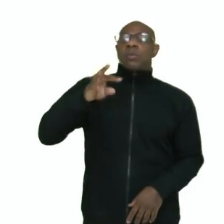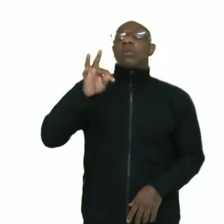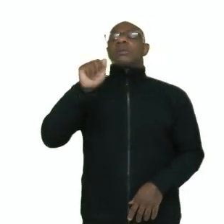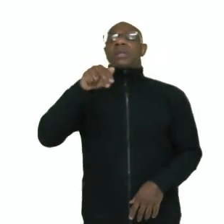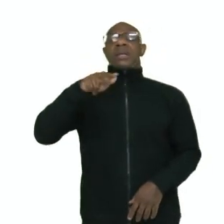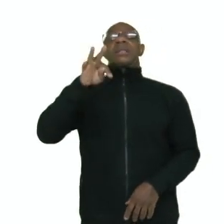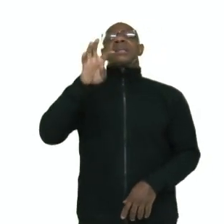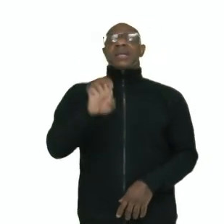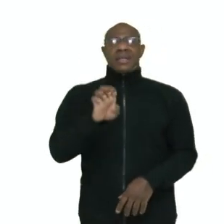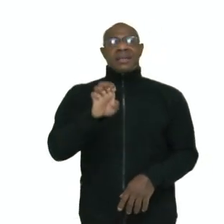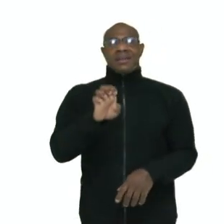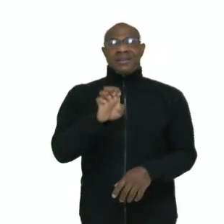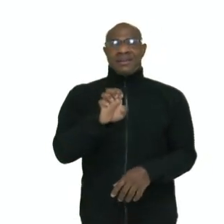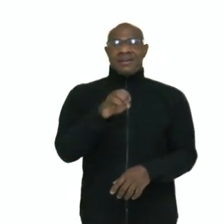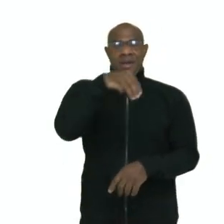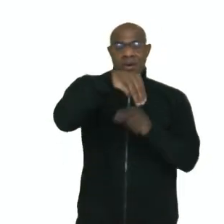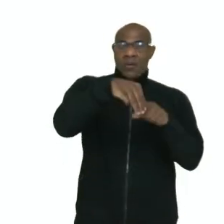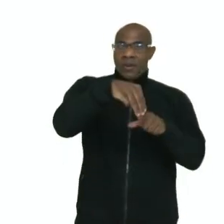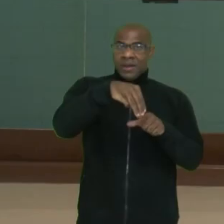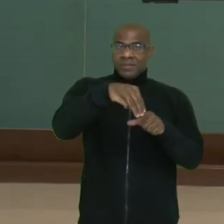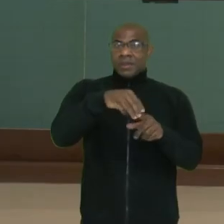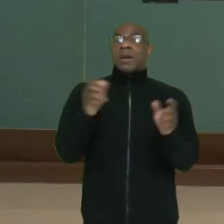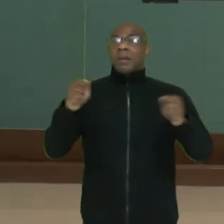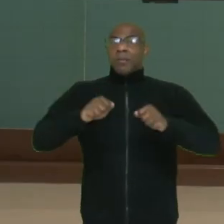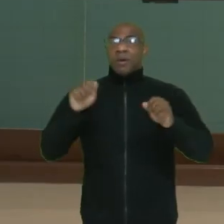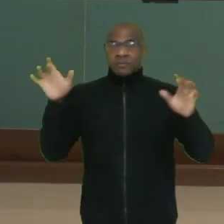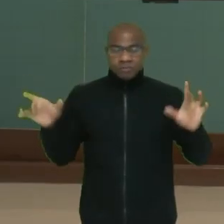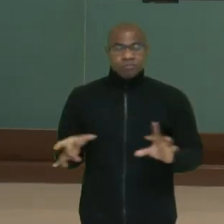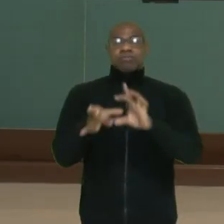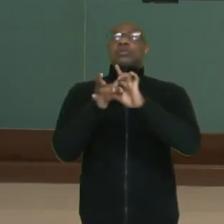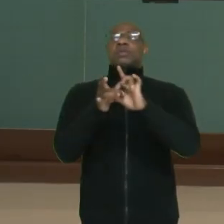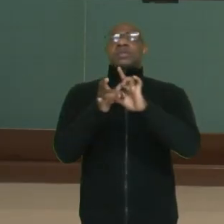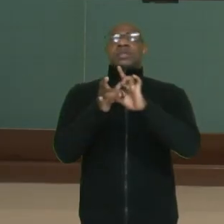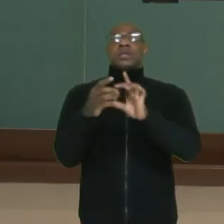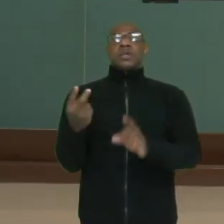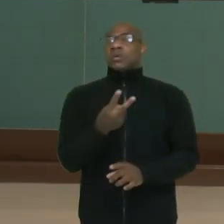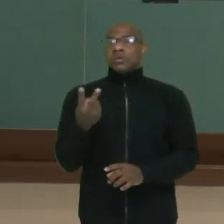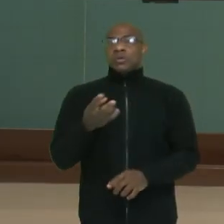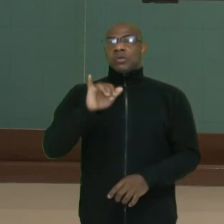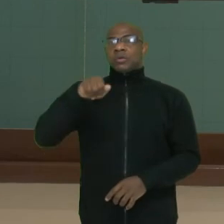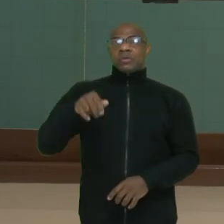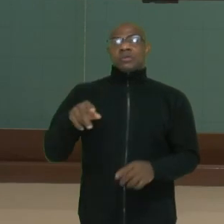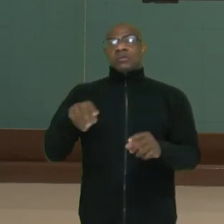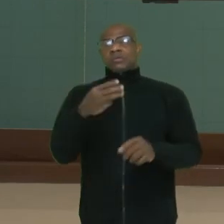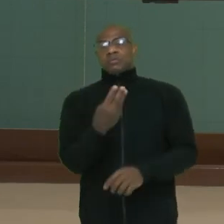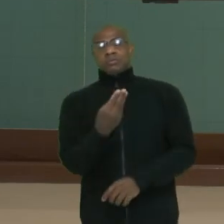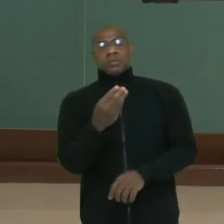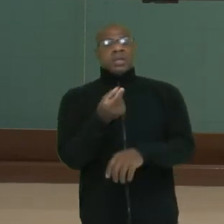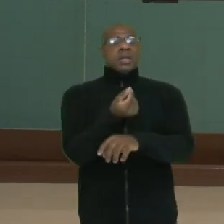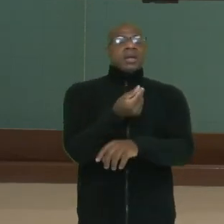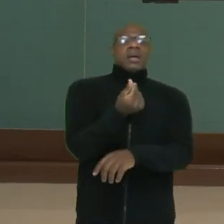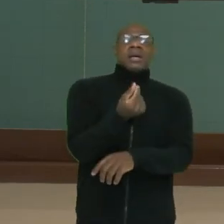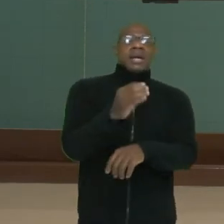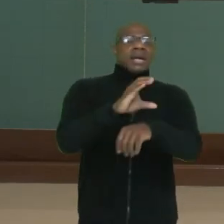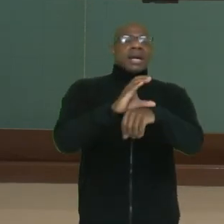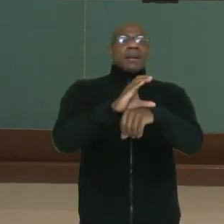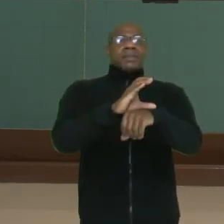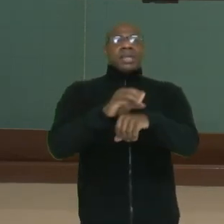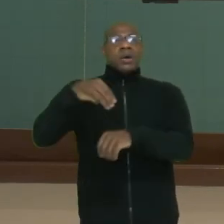a fórmula do capital numa mesma ou aplicar uma, aplicar outra. Dá na mesma,